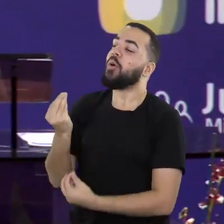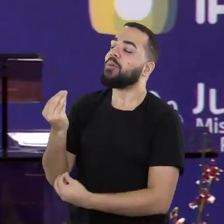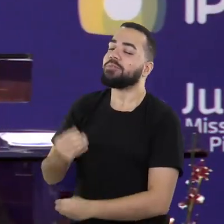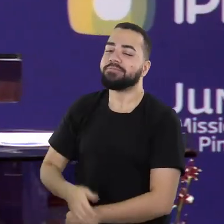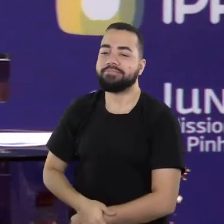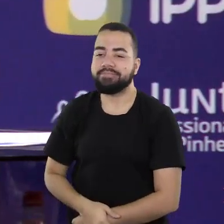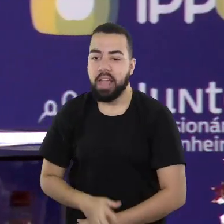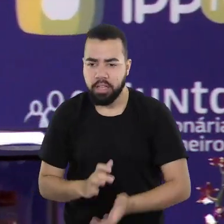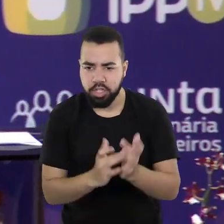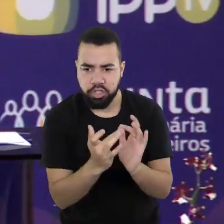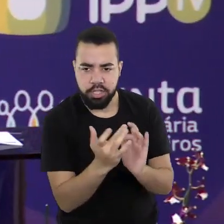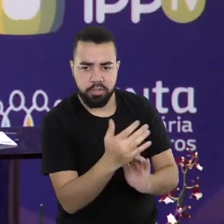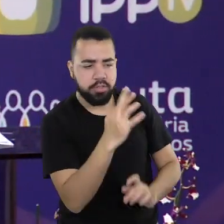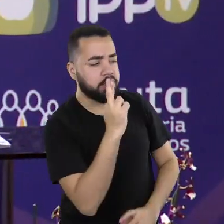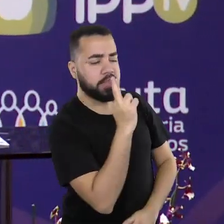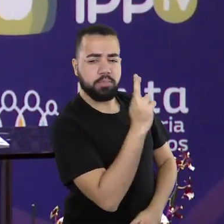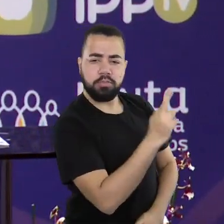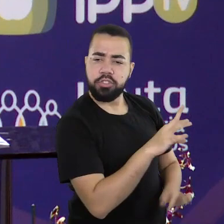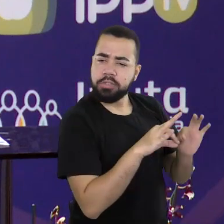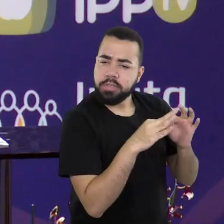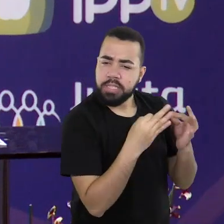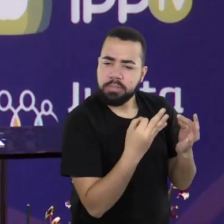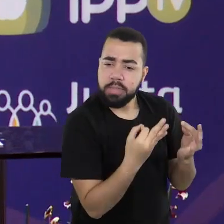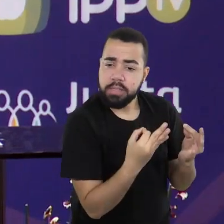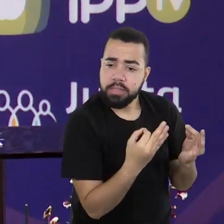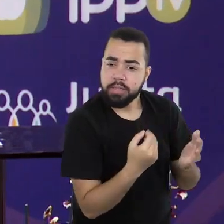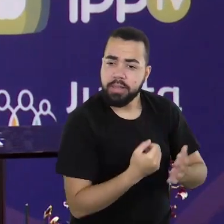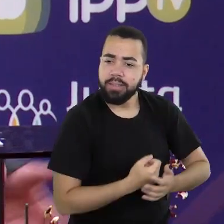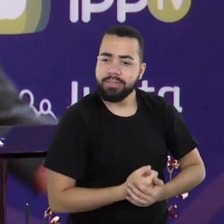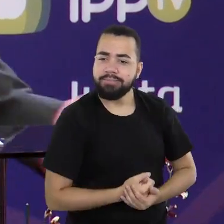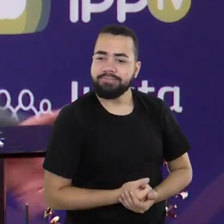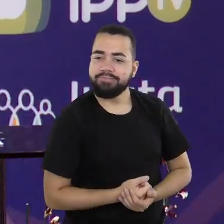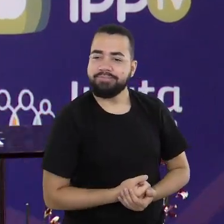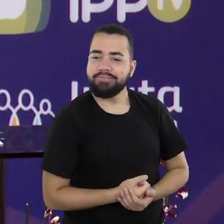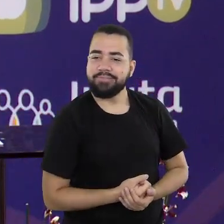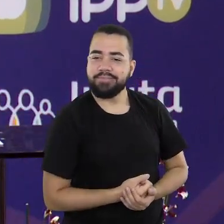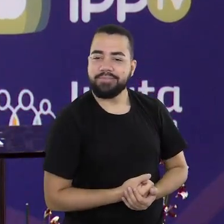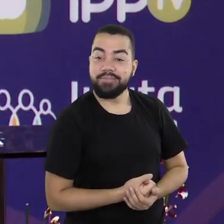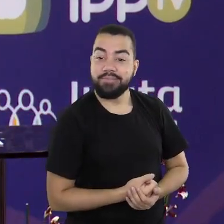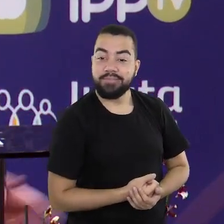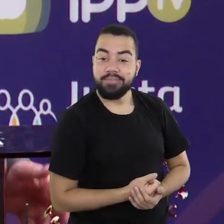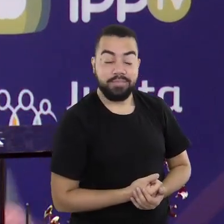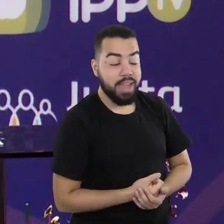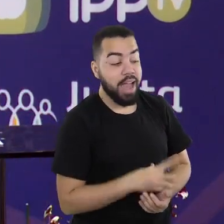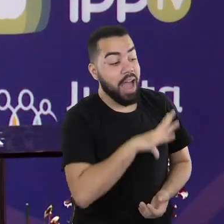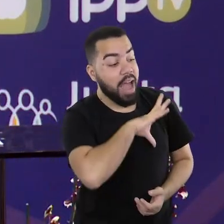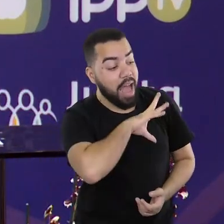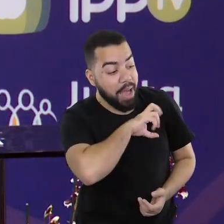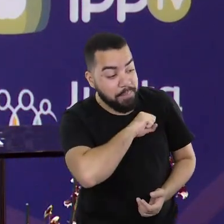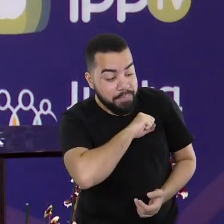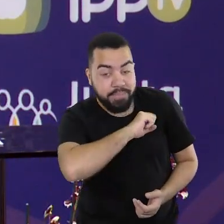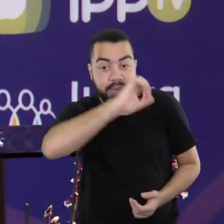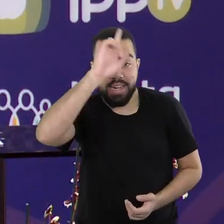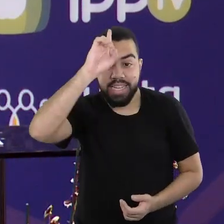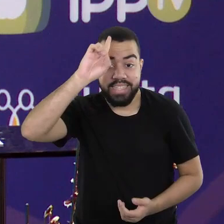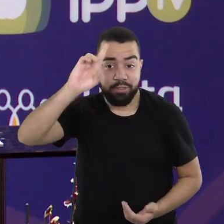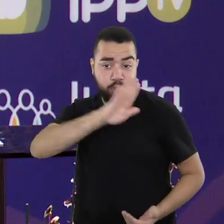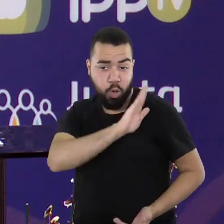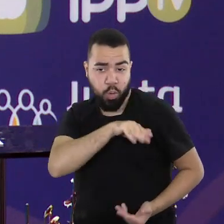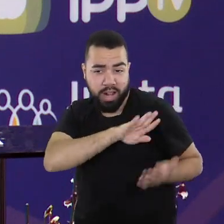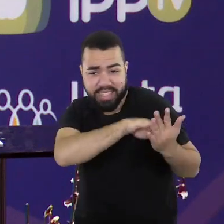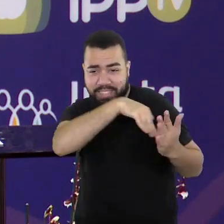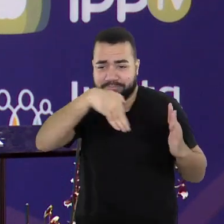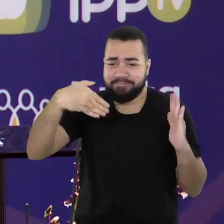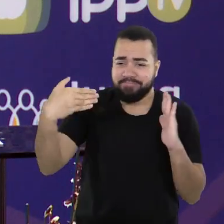E Jesus Cristo responde para ele, muito simples. Ele cita a lei: amarás o Senhor teu Deus de todo o teu